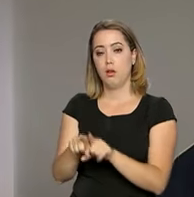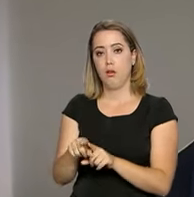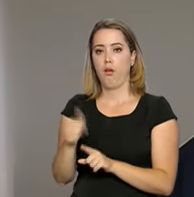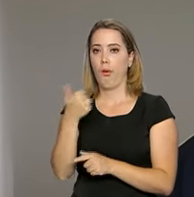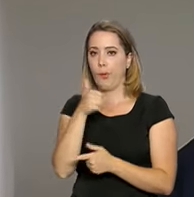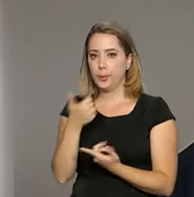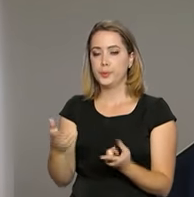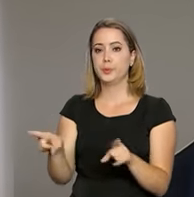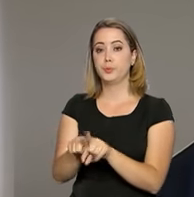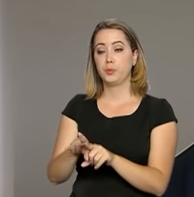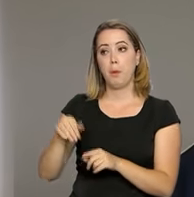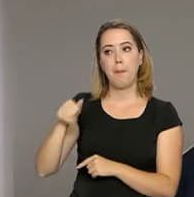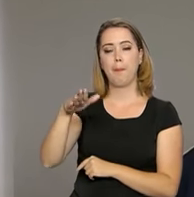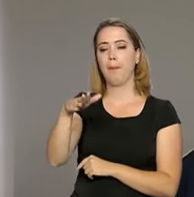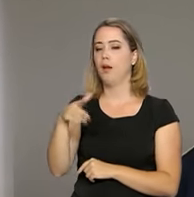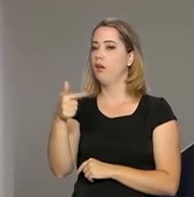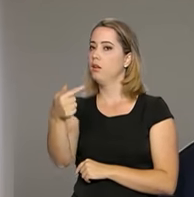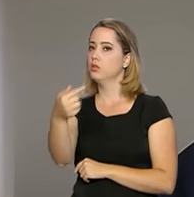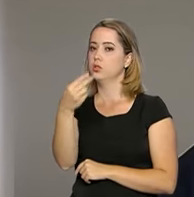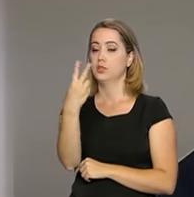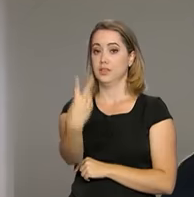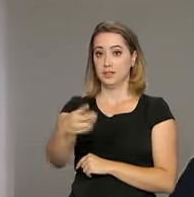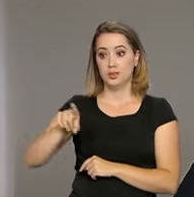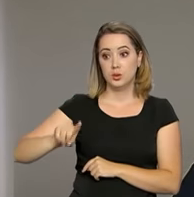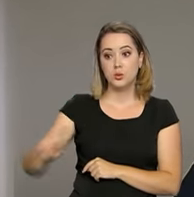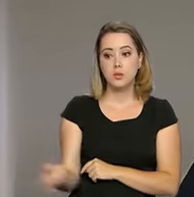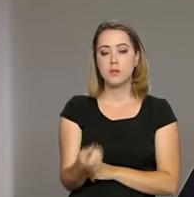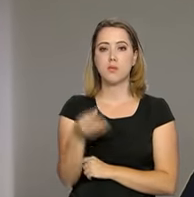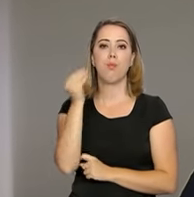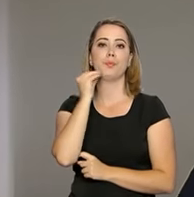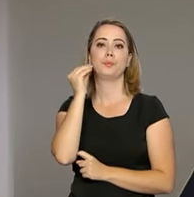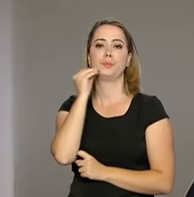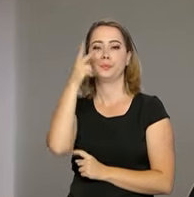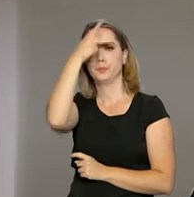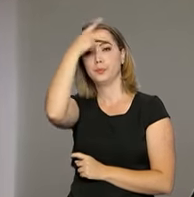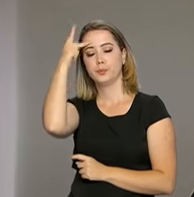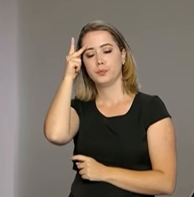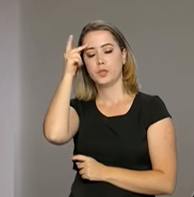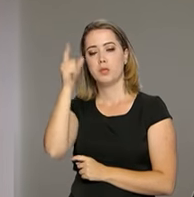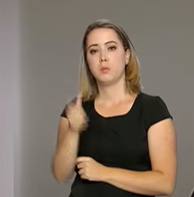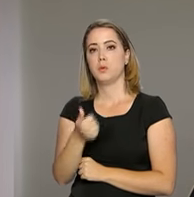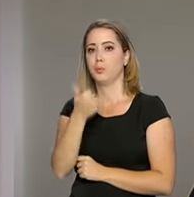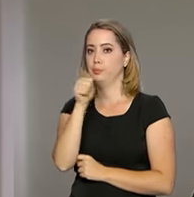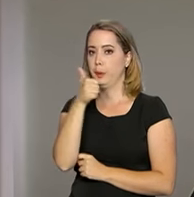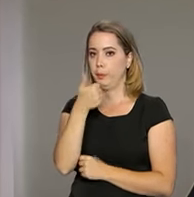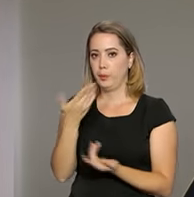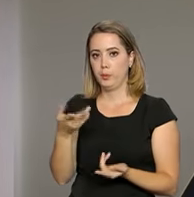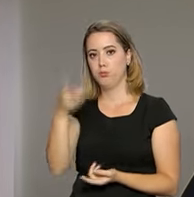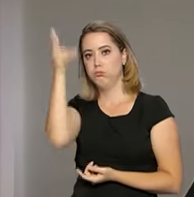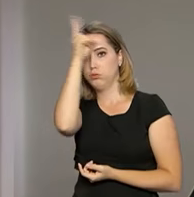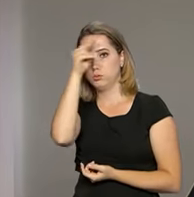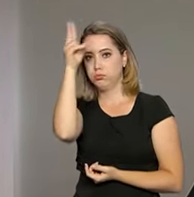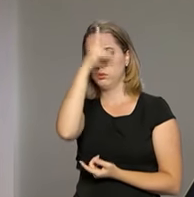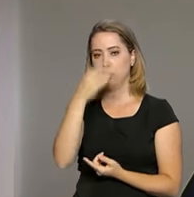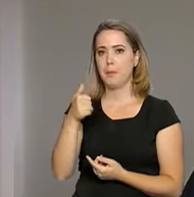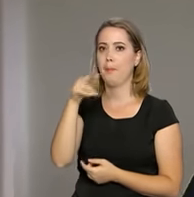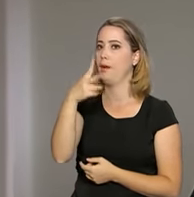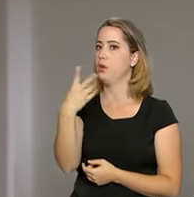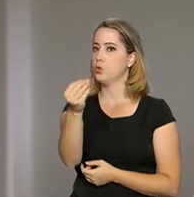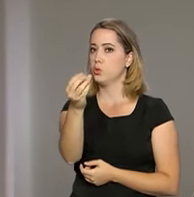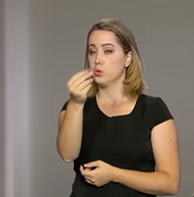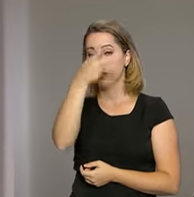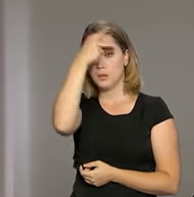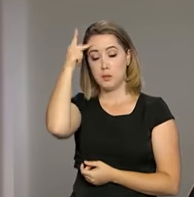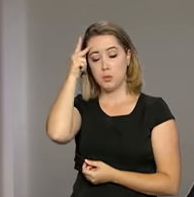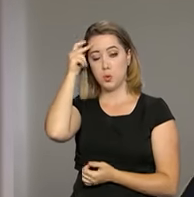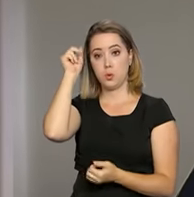fez mais de 62.000 eh testes para ver se motoristas estavam dirigindo sobre a influência de álcool e mais de 200 pessoas foram presas por